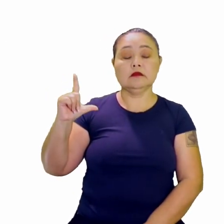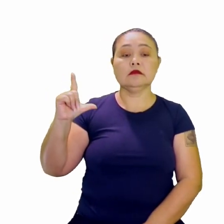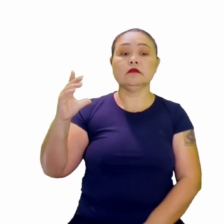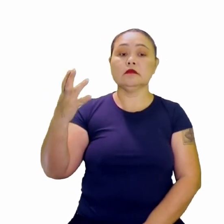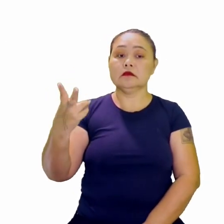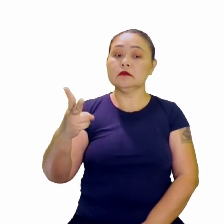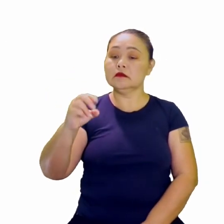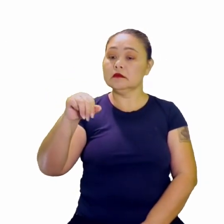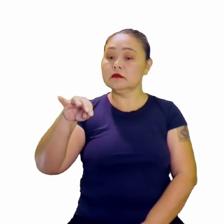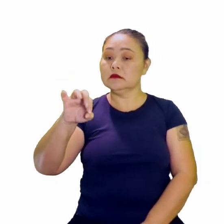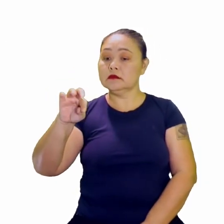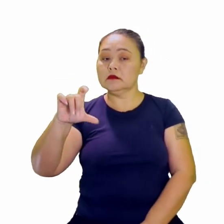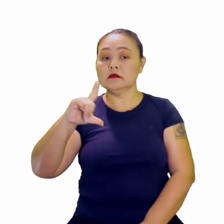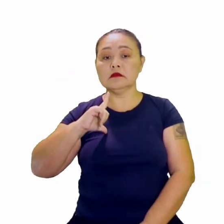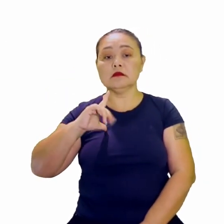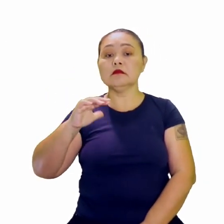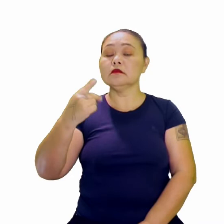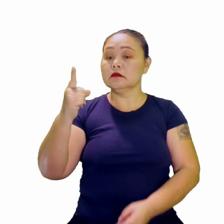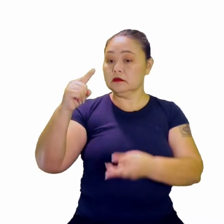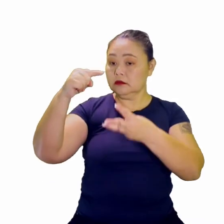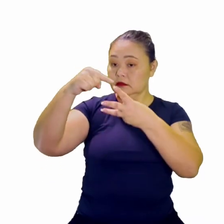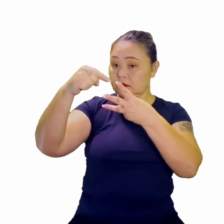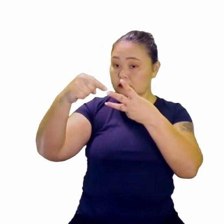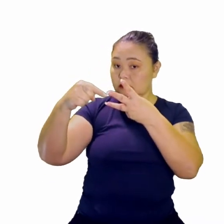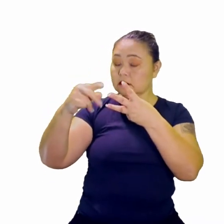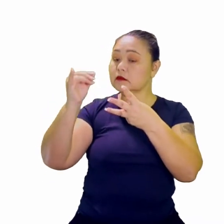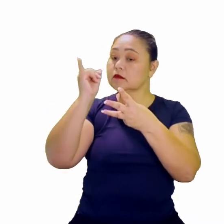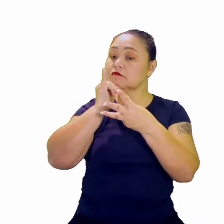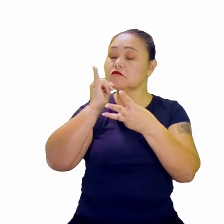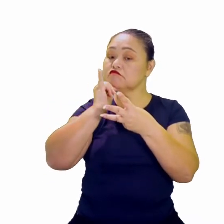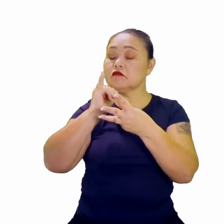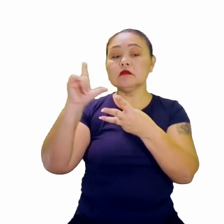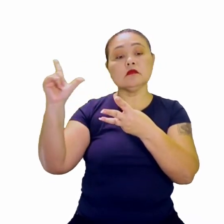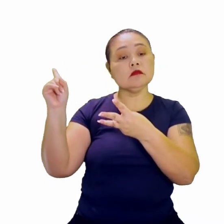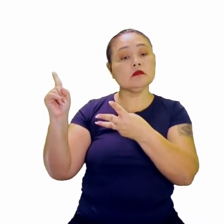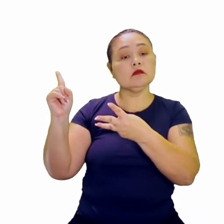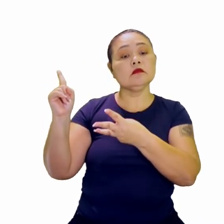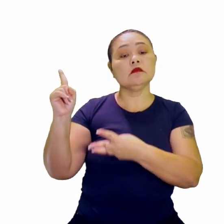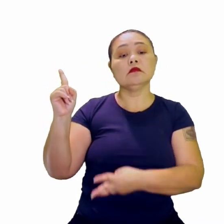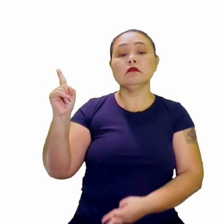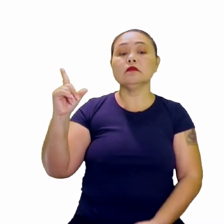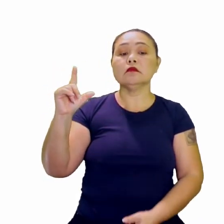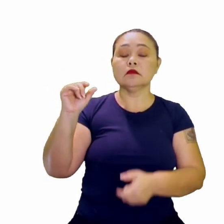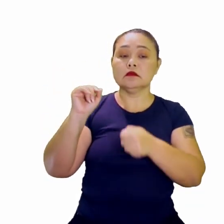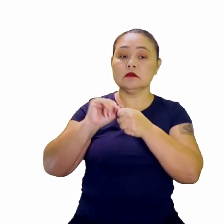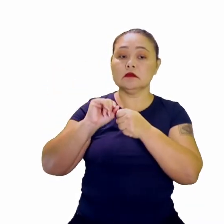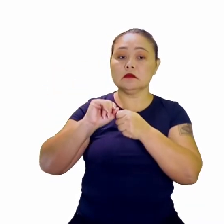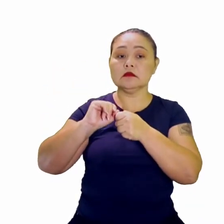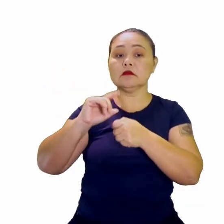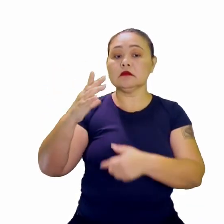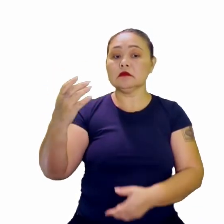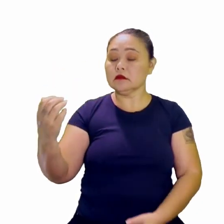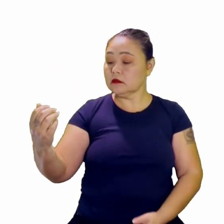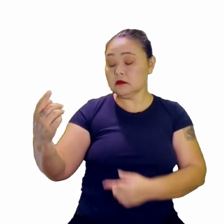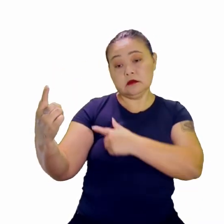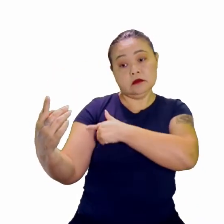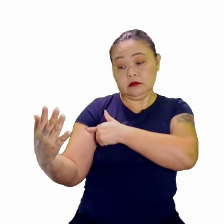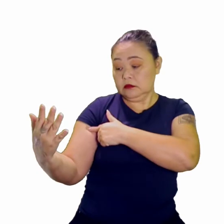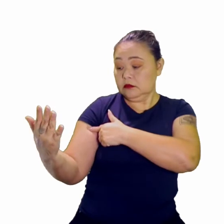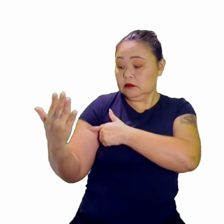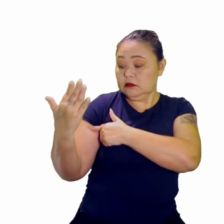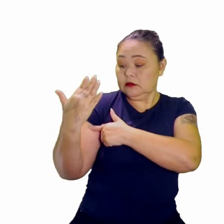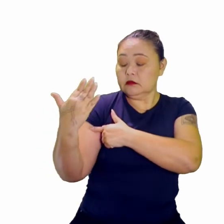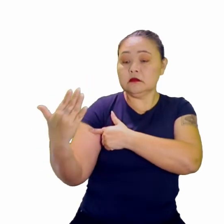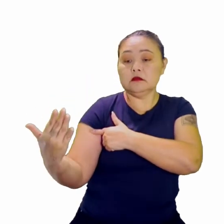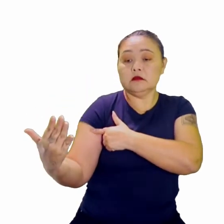falo concêntrica, excêntrica e isométrica, o exemplo bem claro aqui, né? Fazendo a contração,